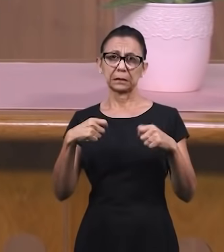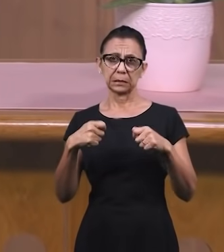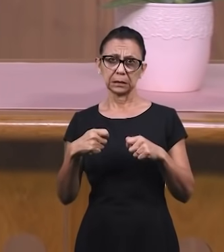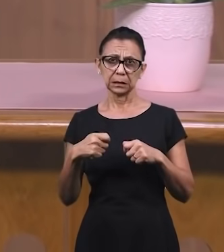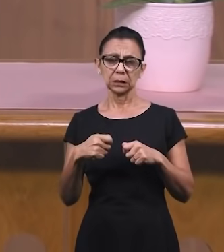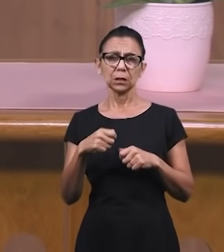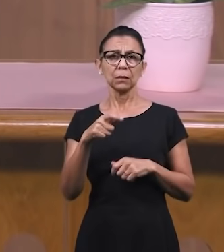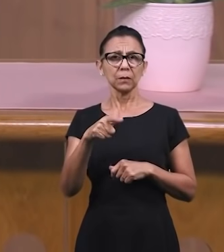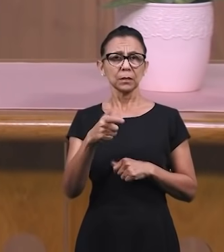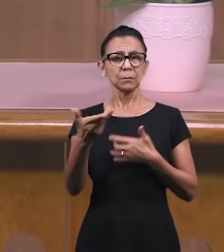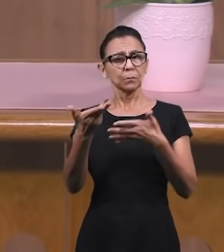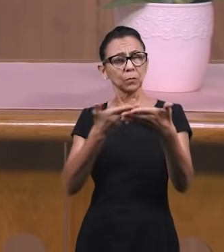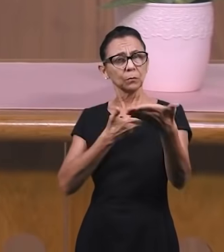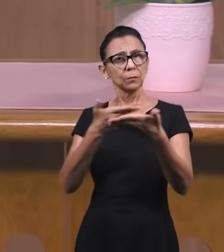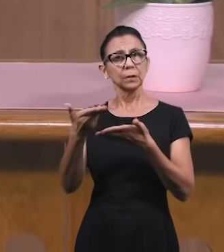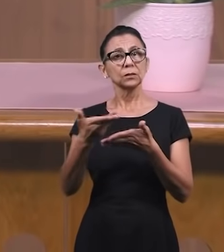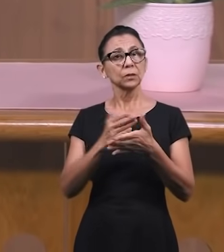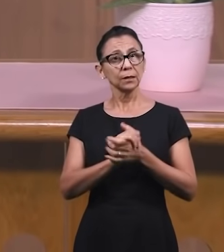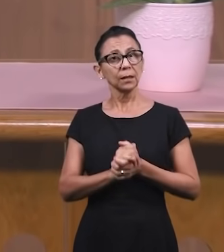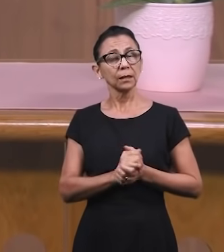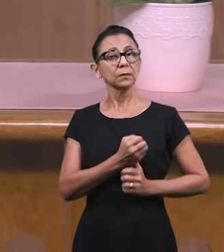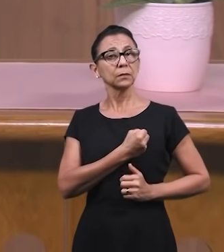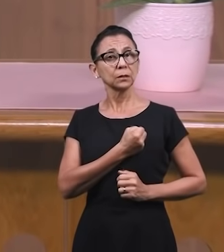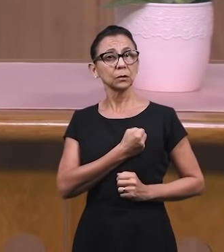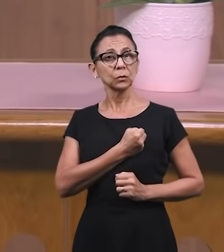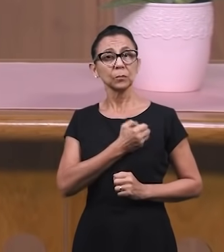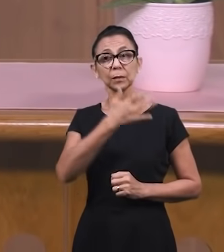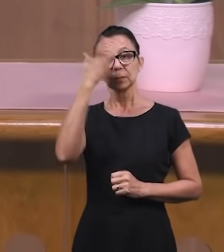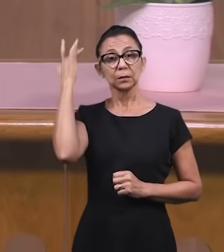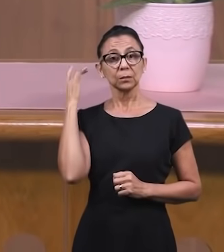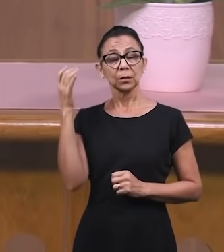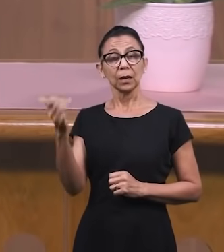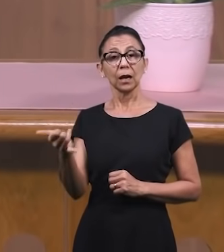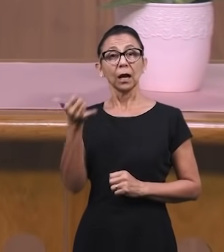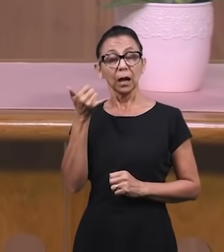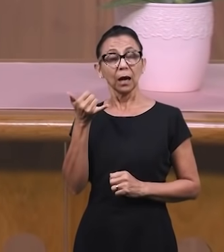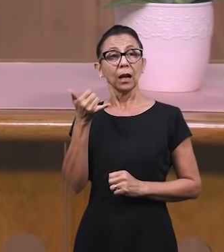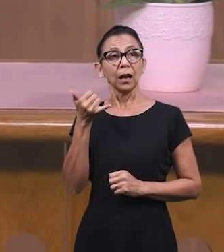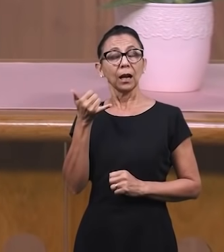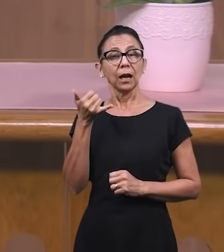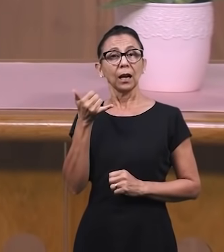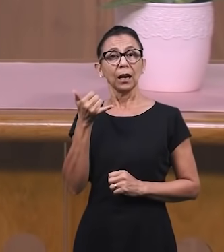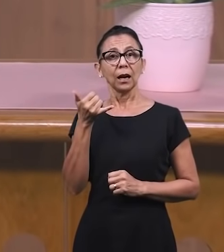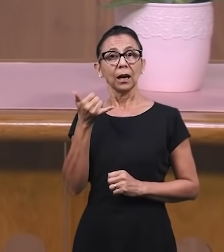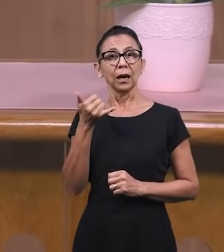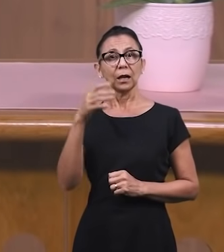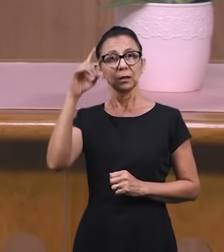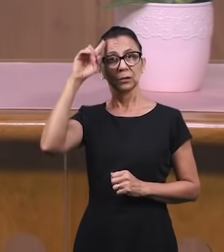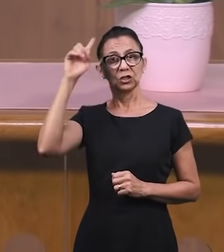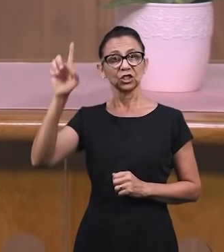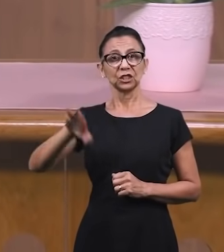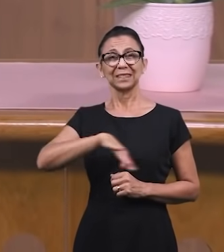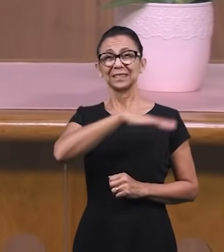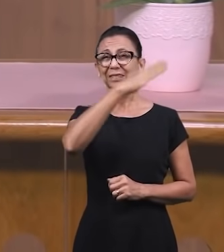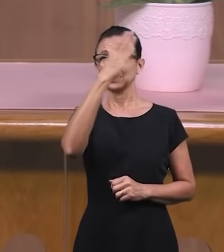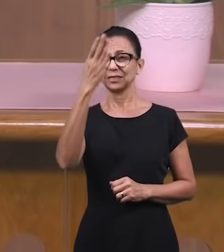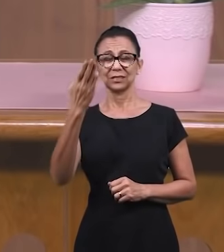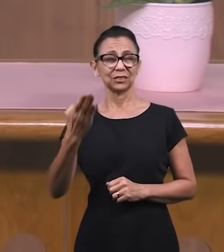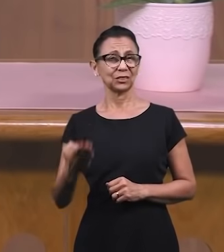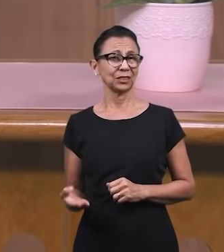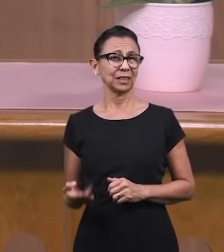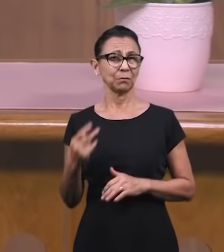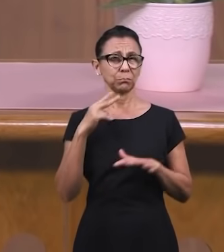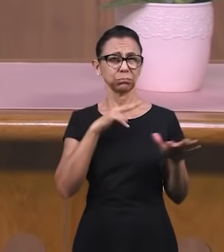pode transmitir, compartilhar esse número com a pessoa, e a pessoa pode telefonar, vai ser atendida também. 24 horas por